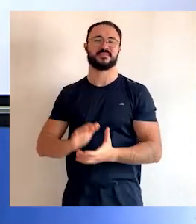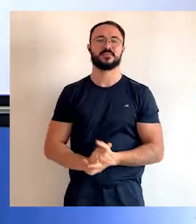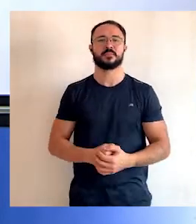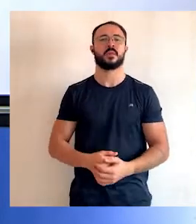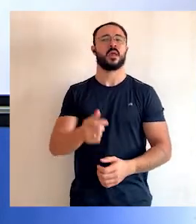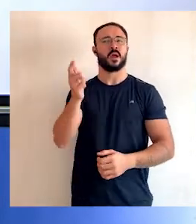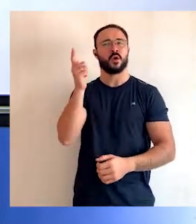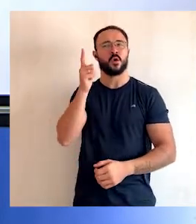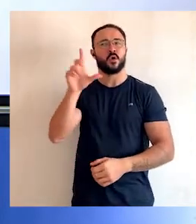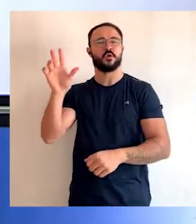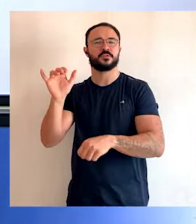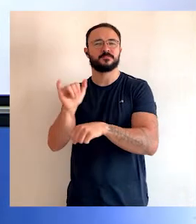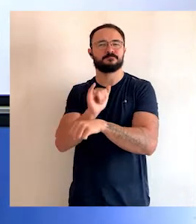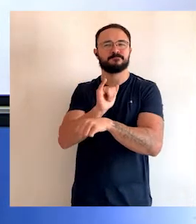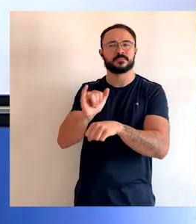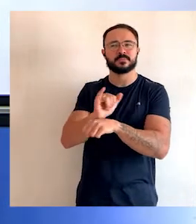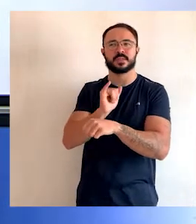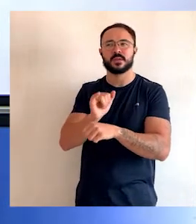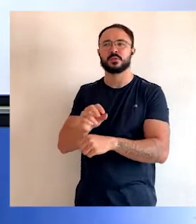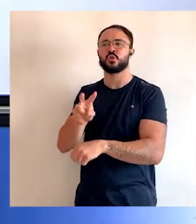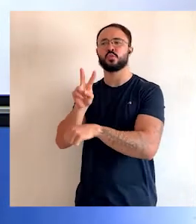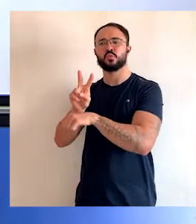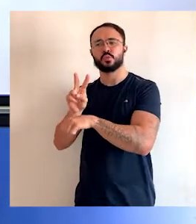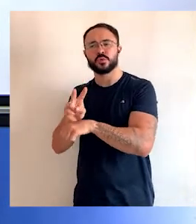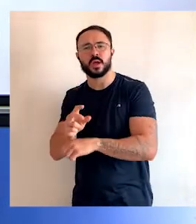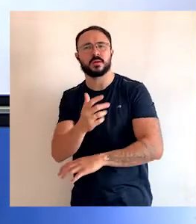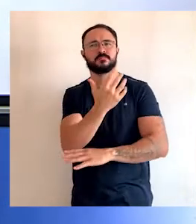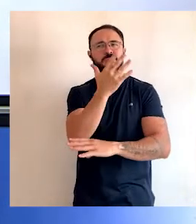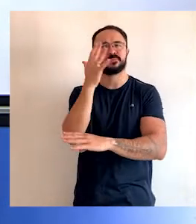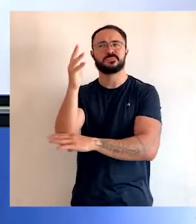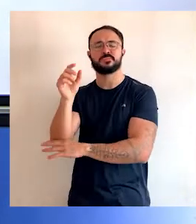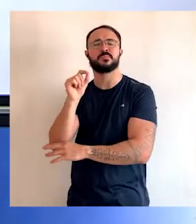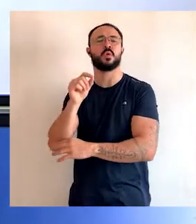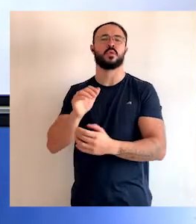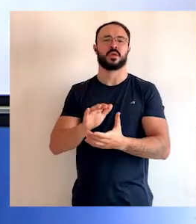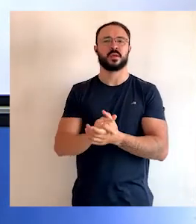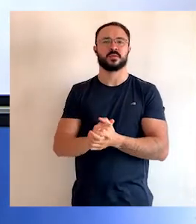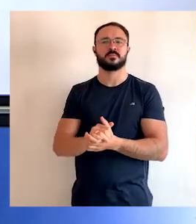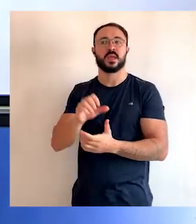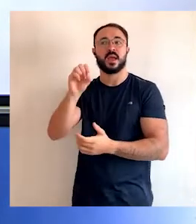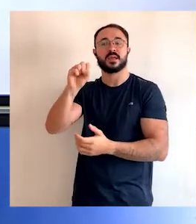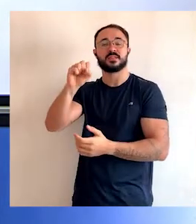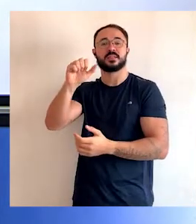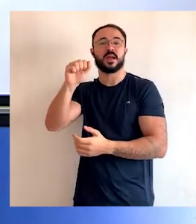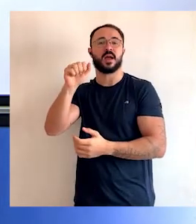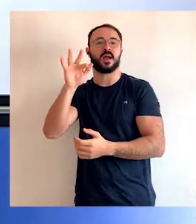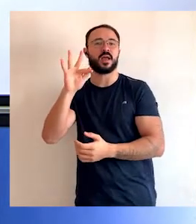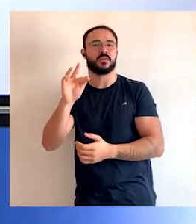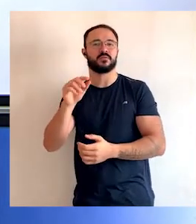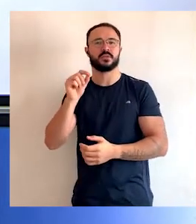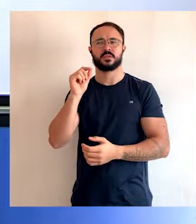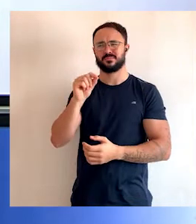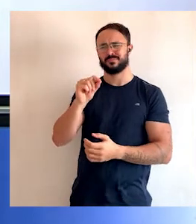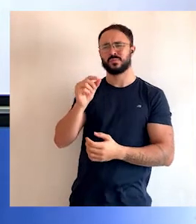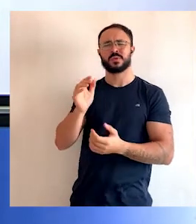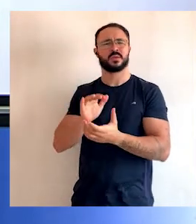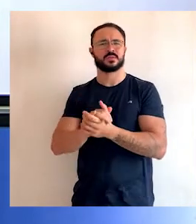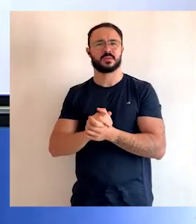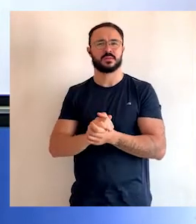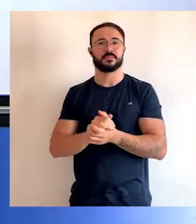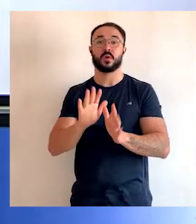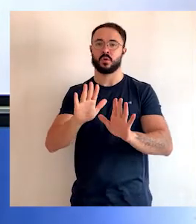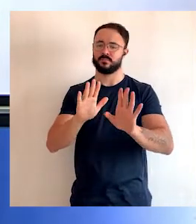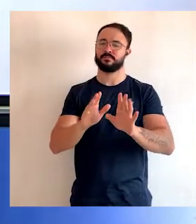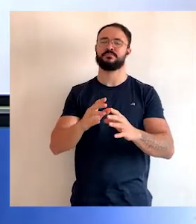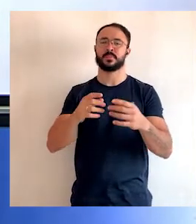Uma outra estratégia de conservação da biodiversidade são sistemas agroflorestais. Um grande